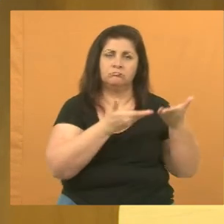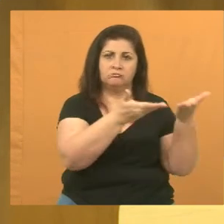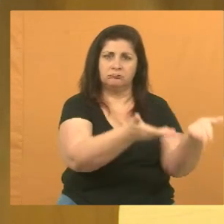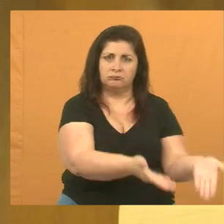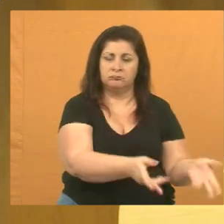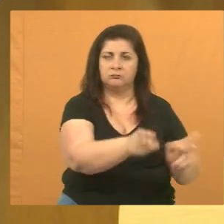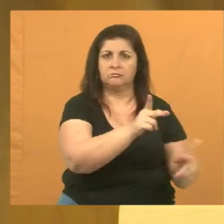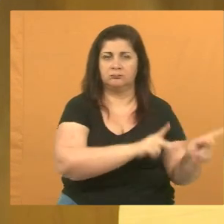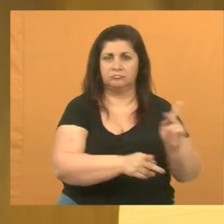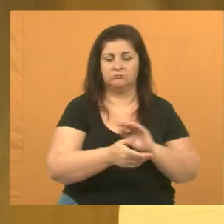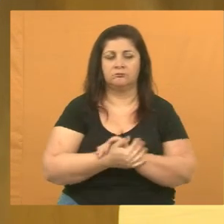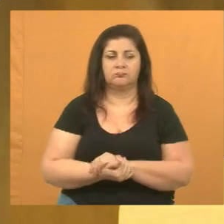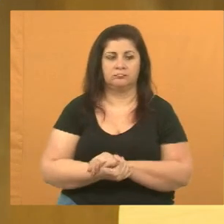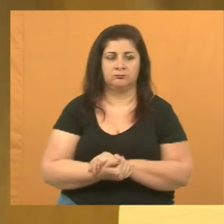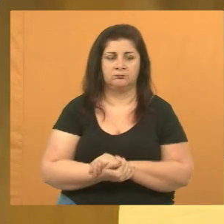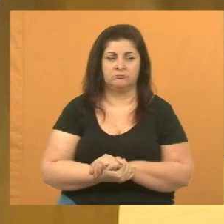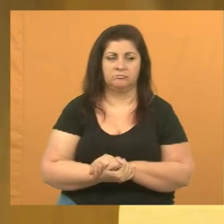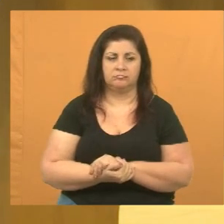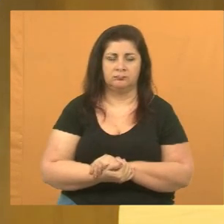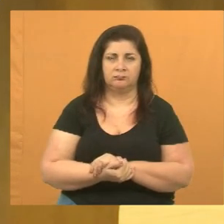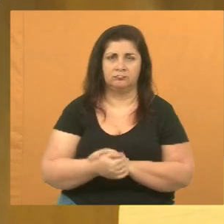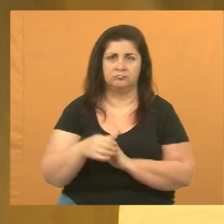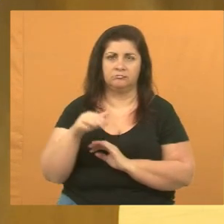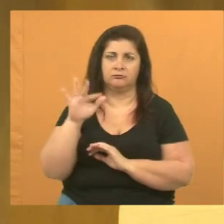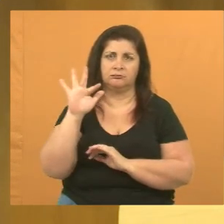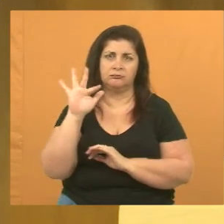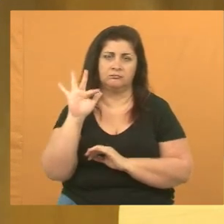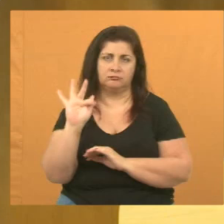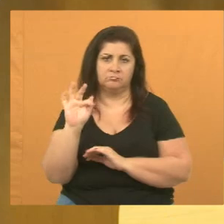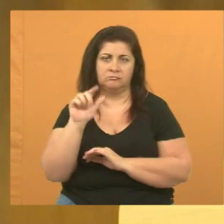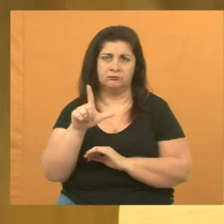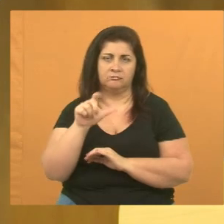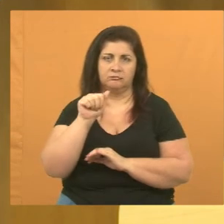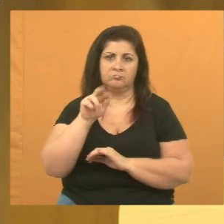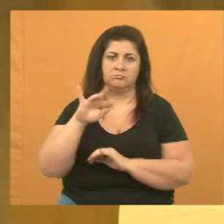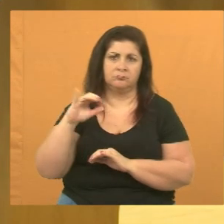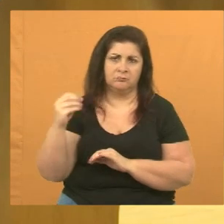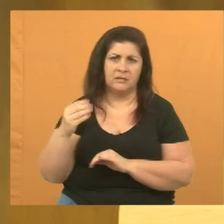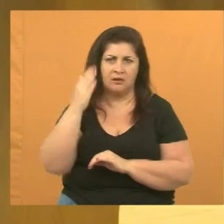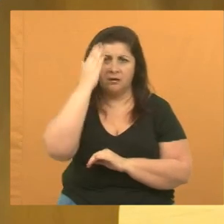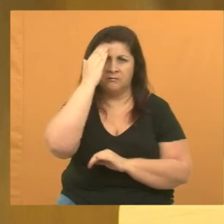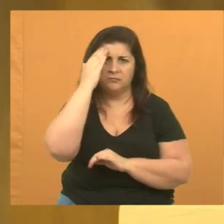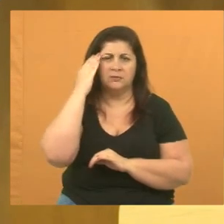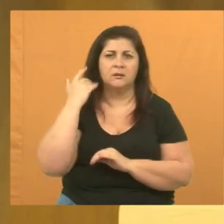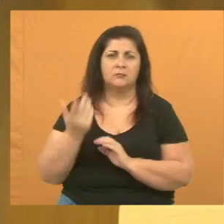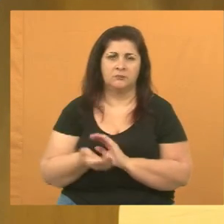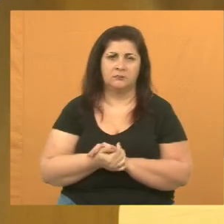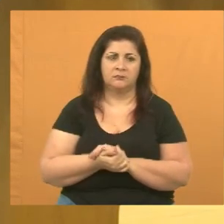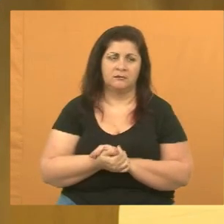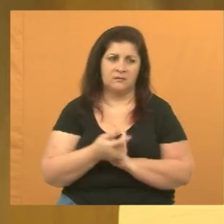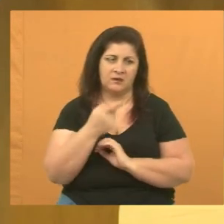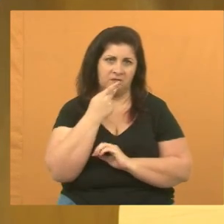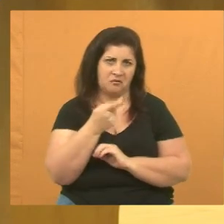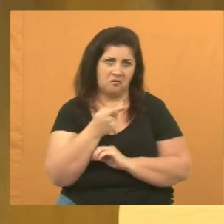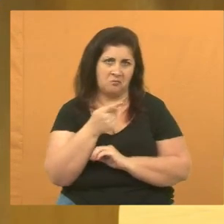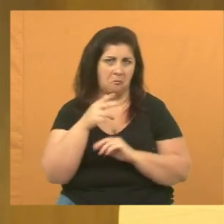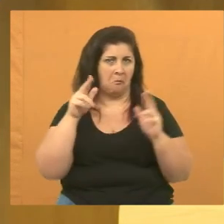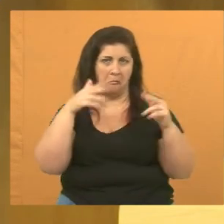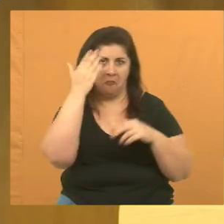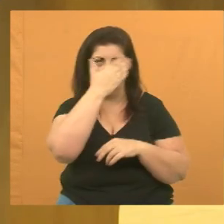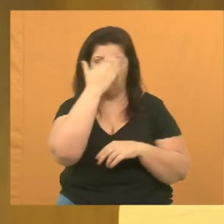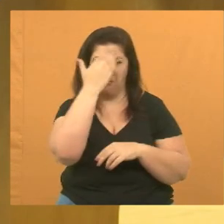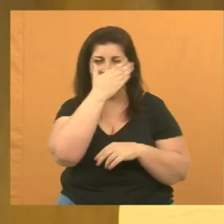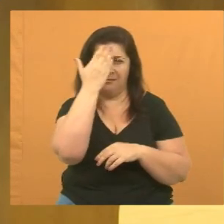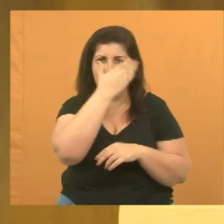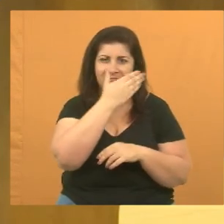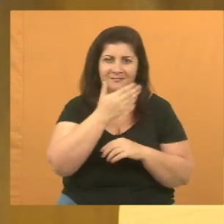povo nesses 4 anos. Flavinho sabe disso aí, Flavinho já morou lá no 22 de abril, disse que morou, eu não vi, sei lá, mas se falando